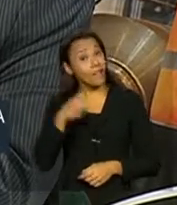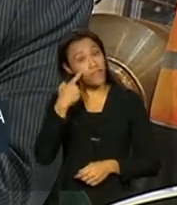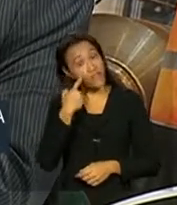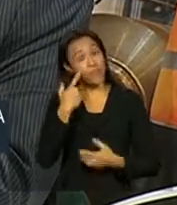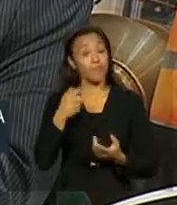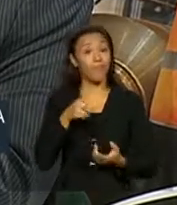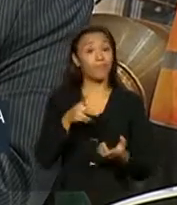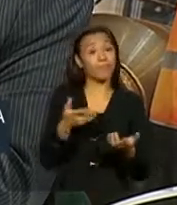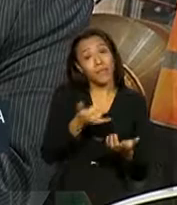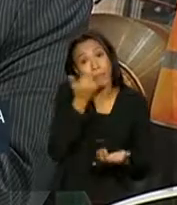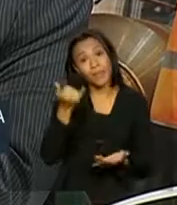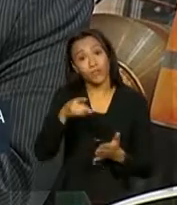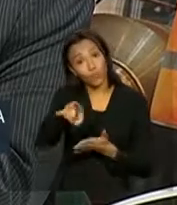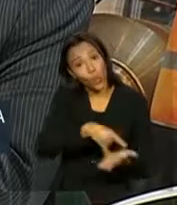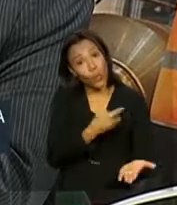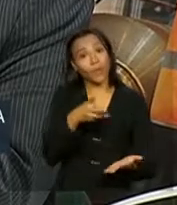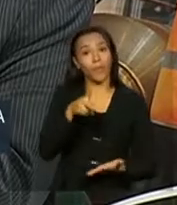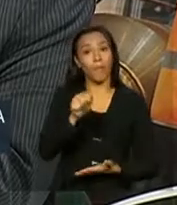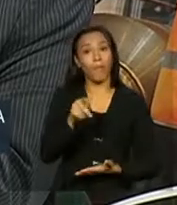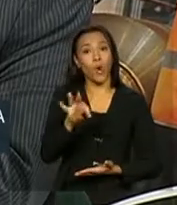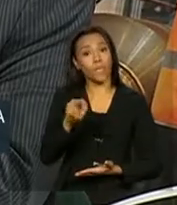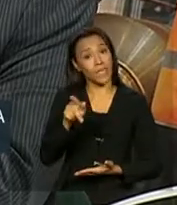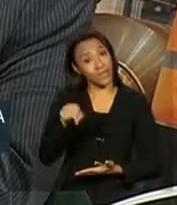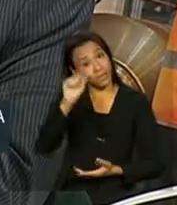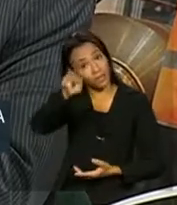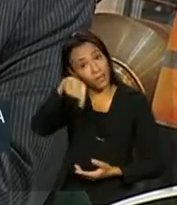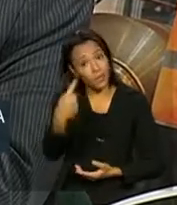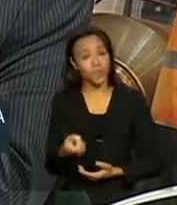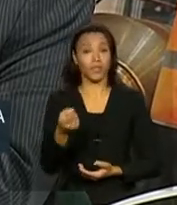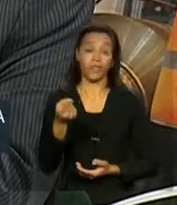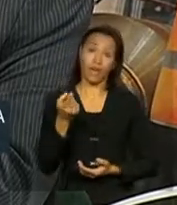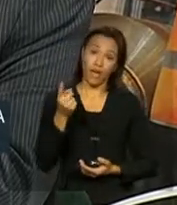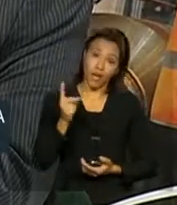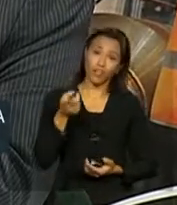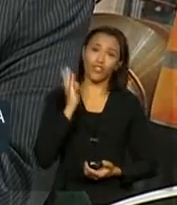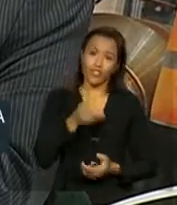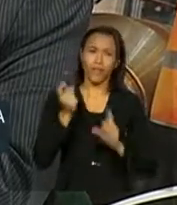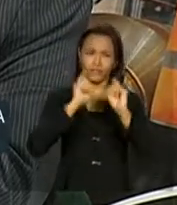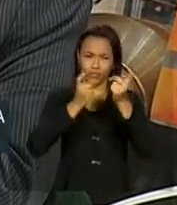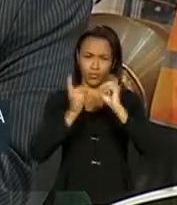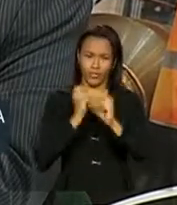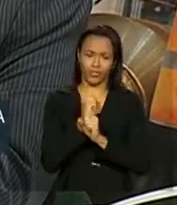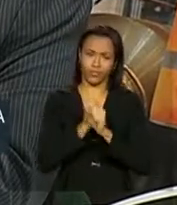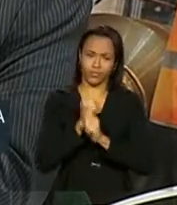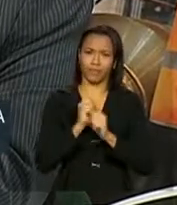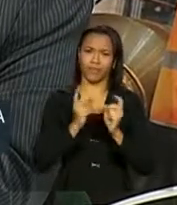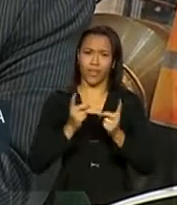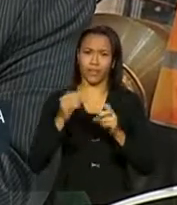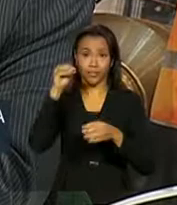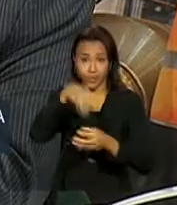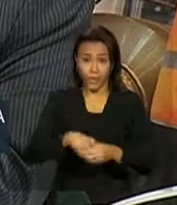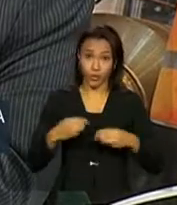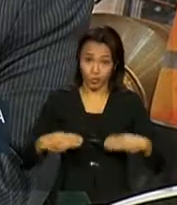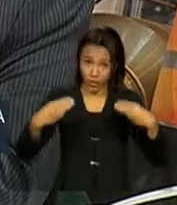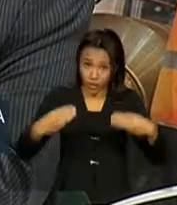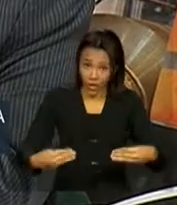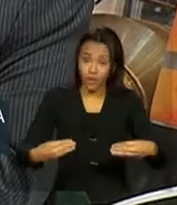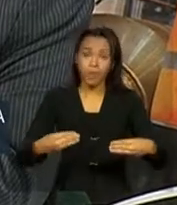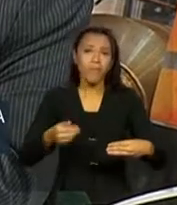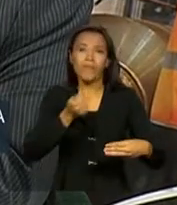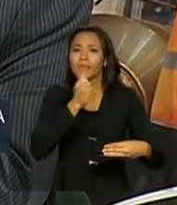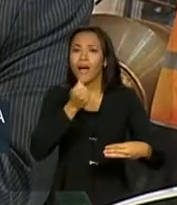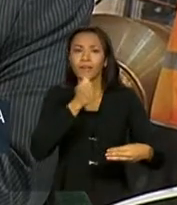que não está sendo tratado aqui, esse é um assunto que vem sendo discutido há muito tempo no Ministério e que não tem ainda